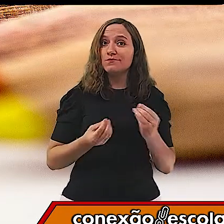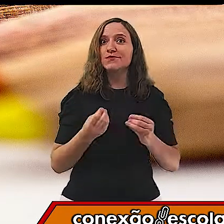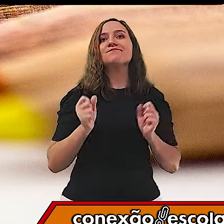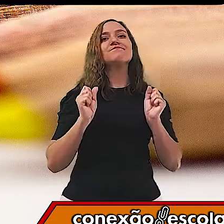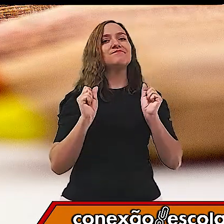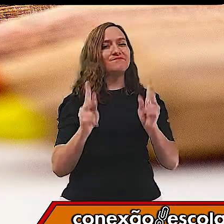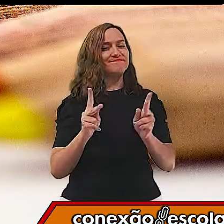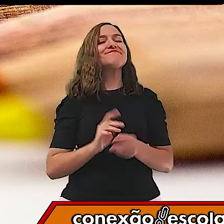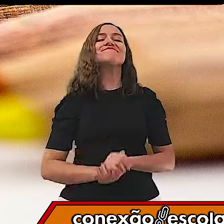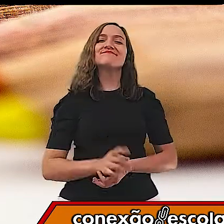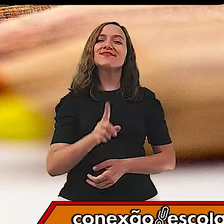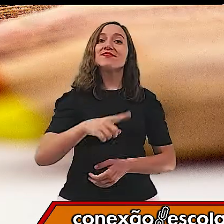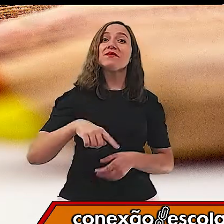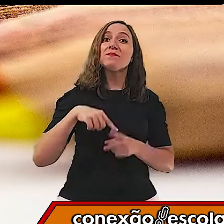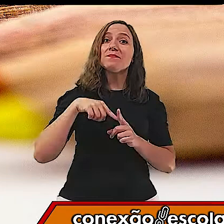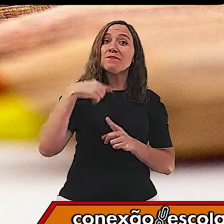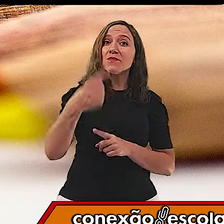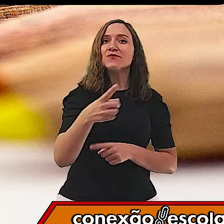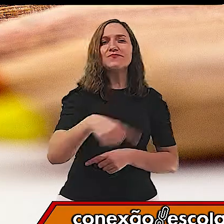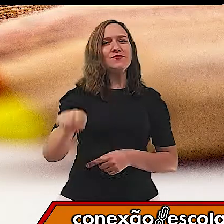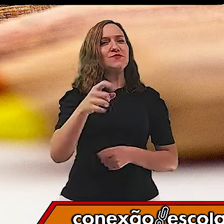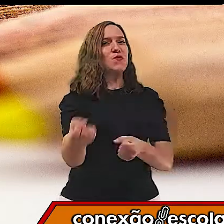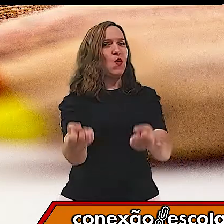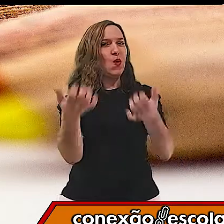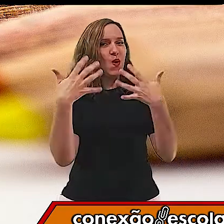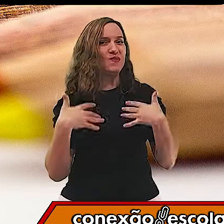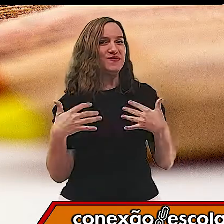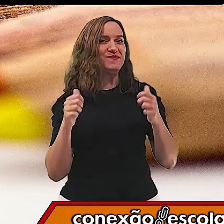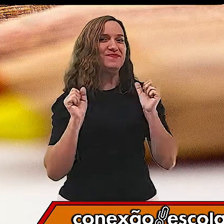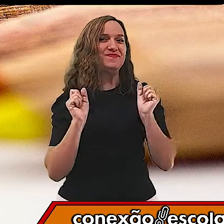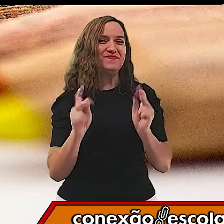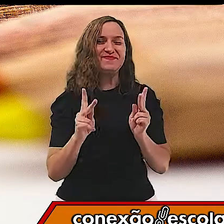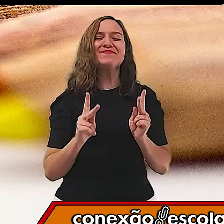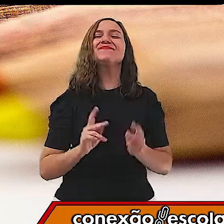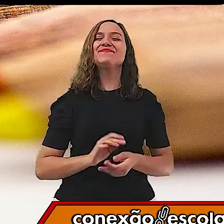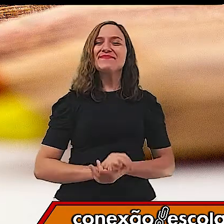bom? Depois eu quero saber tudo.